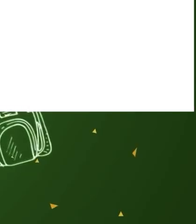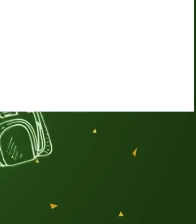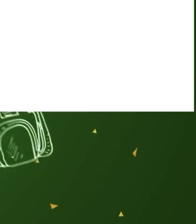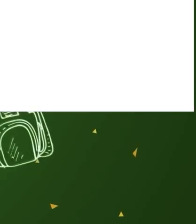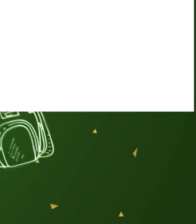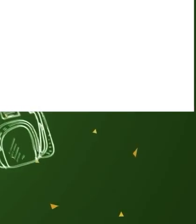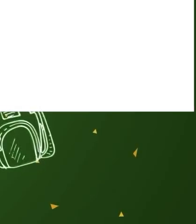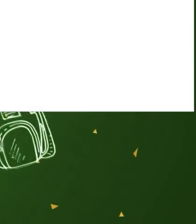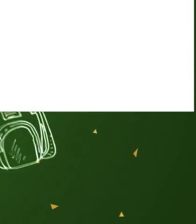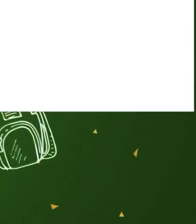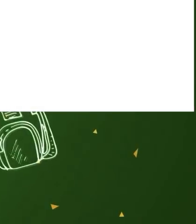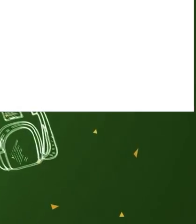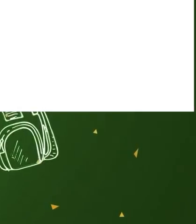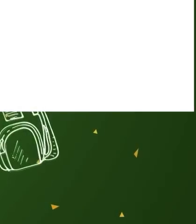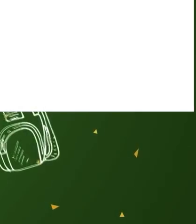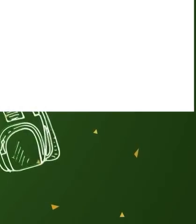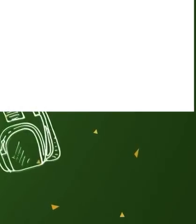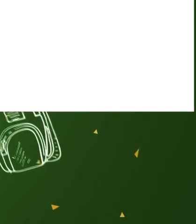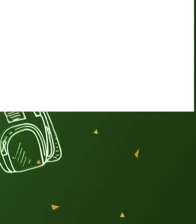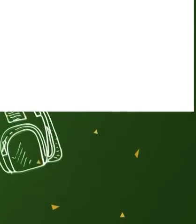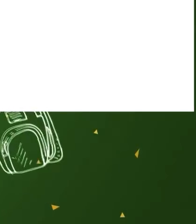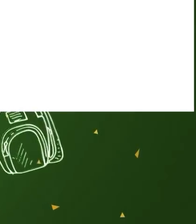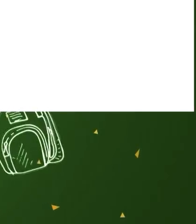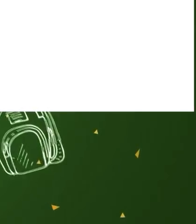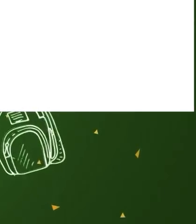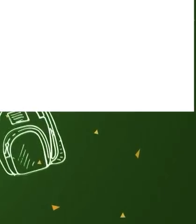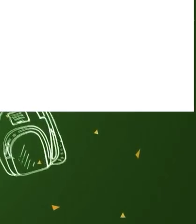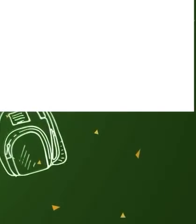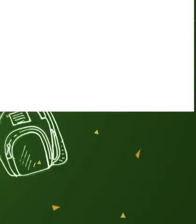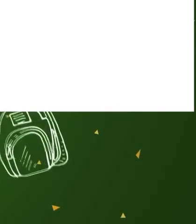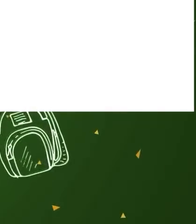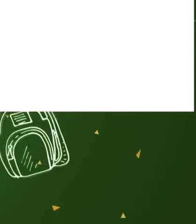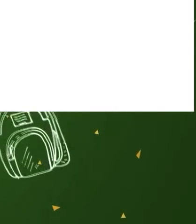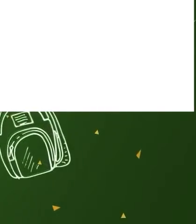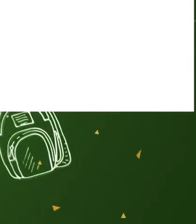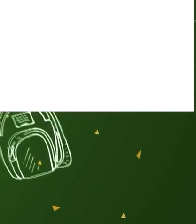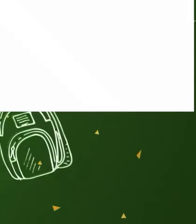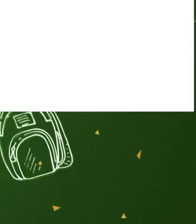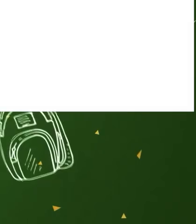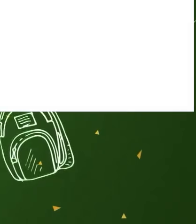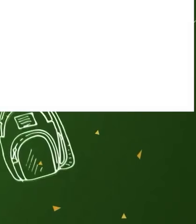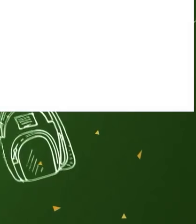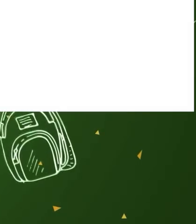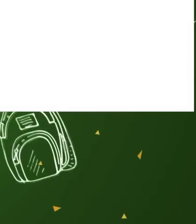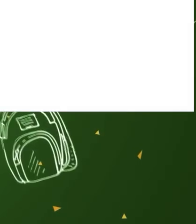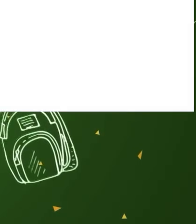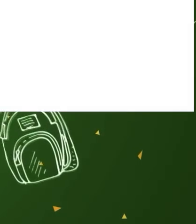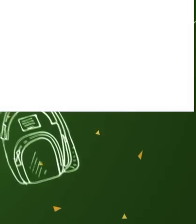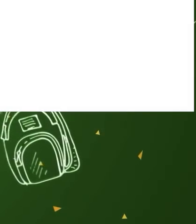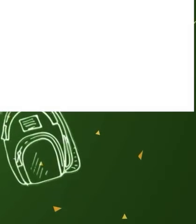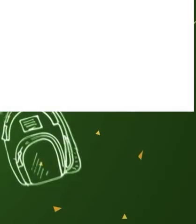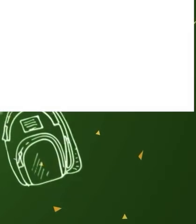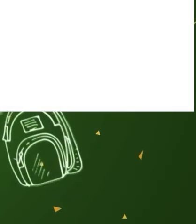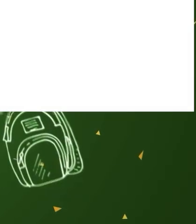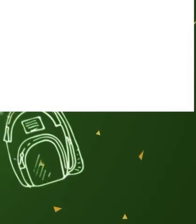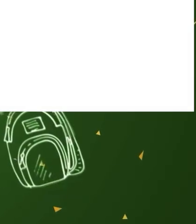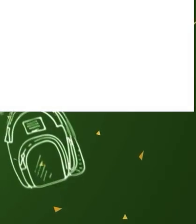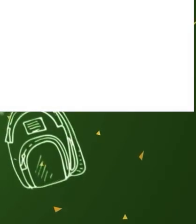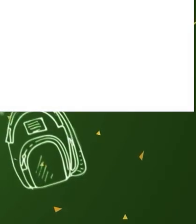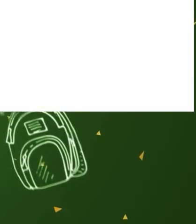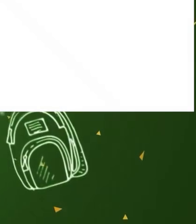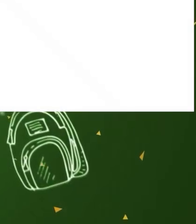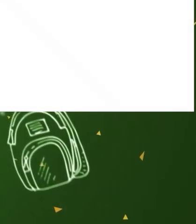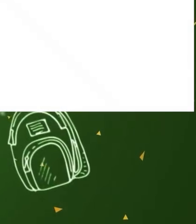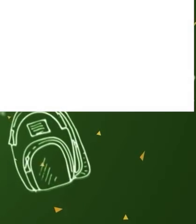Alemanha. Também lá tem lugares muito bonitos,